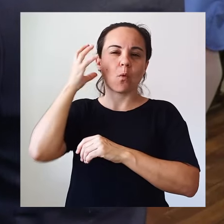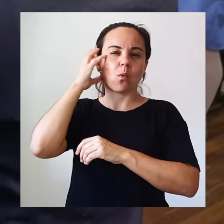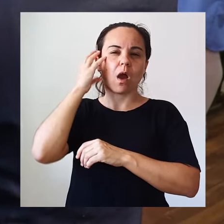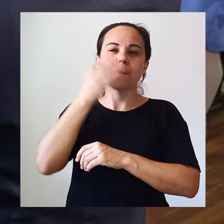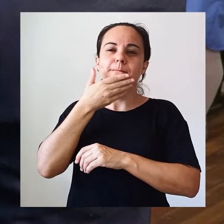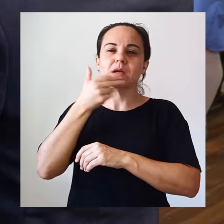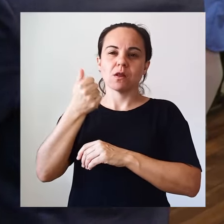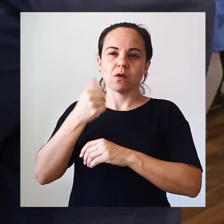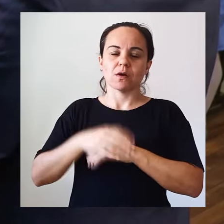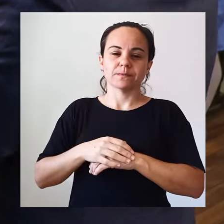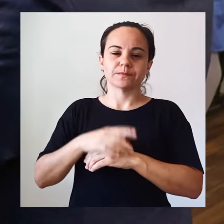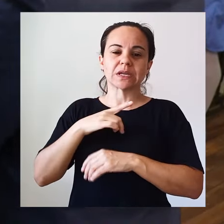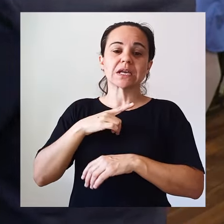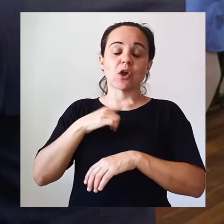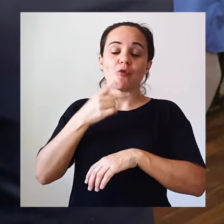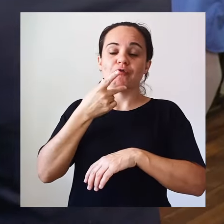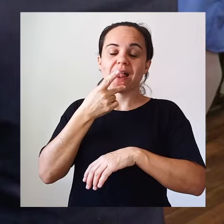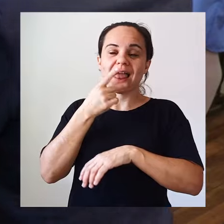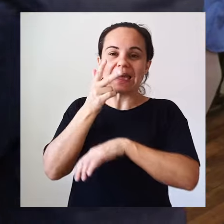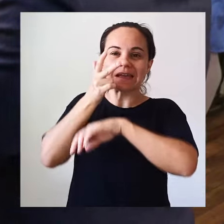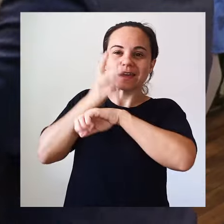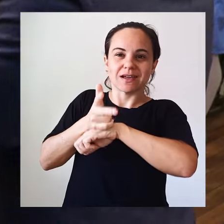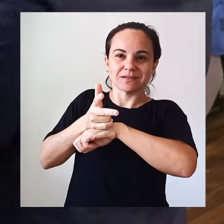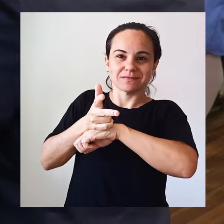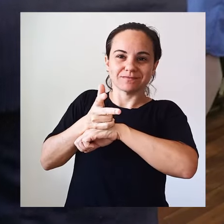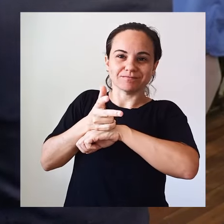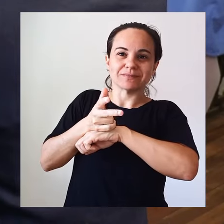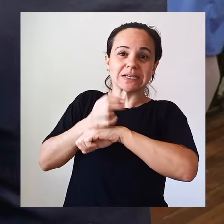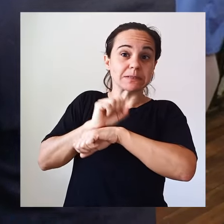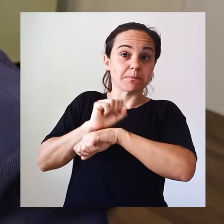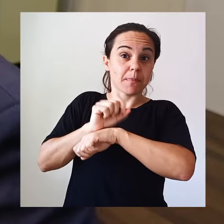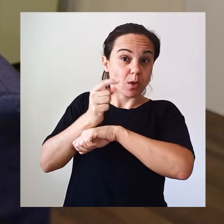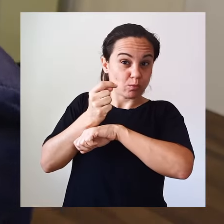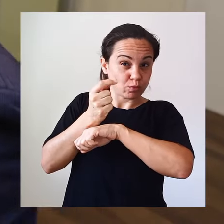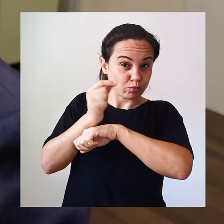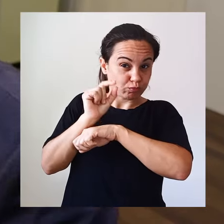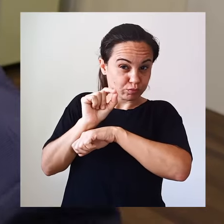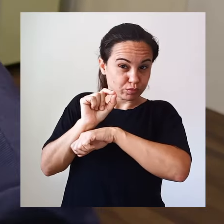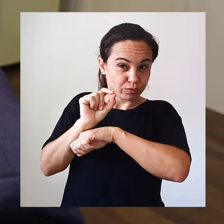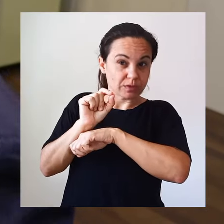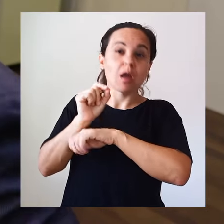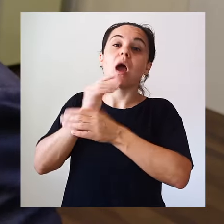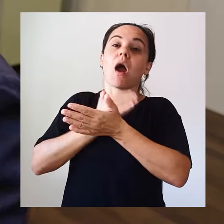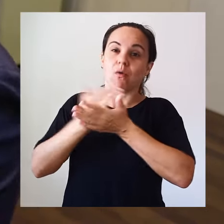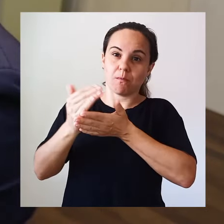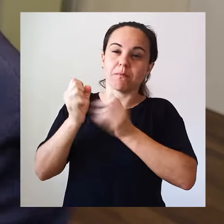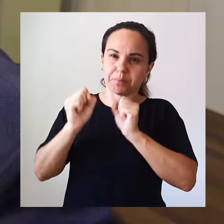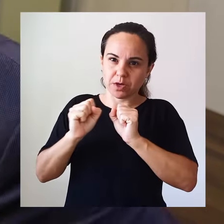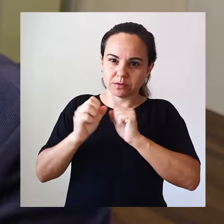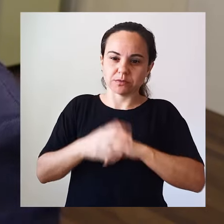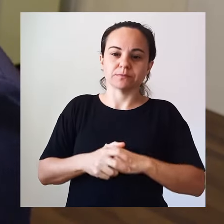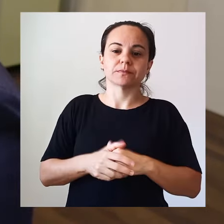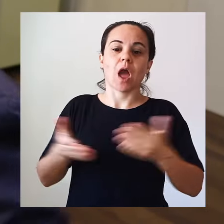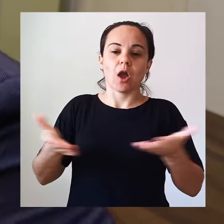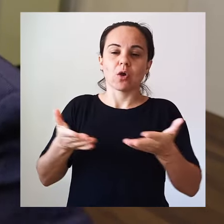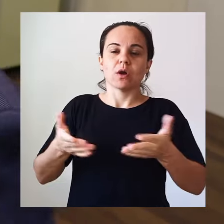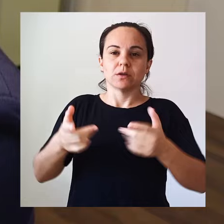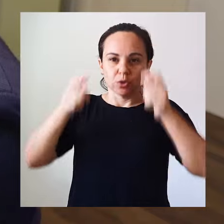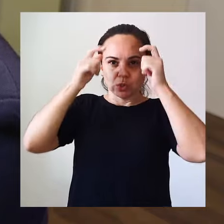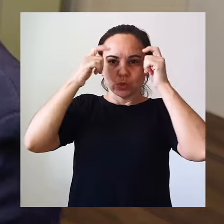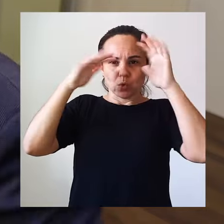espera uns minutinhos ali, tá? Porque a câmera não é muito boa, ela trava. Vamos concentrar, gente. Concentra.